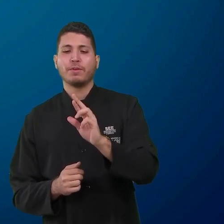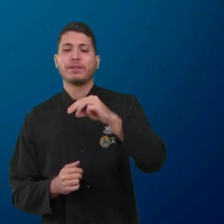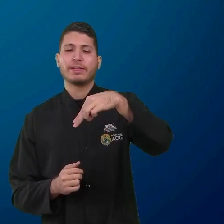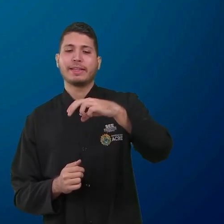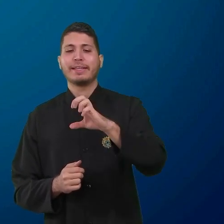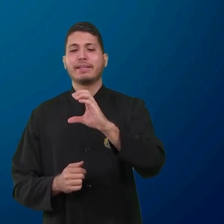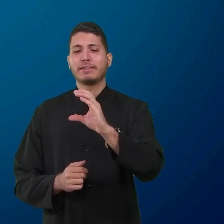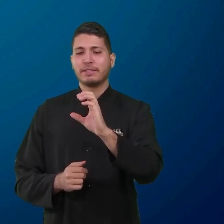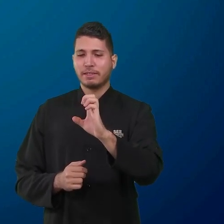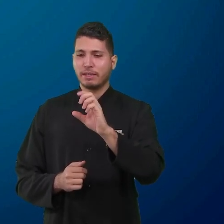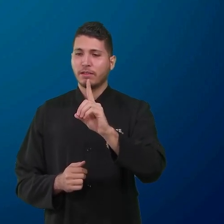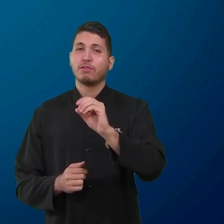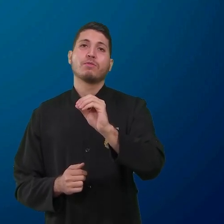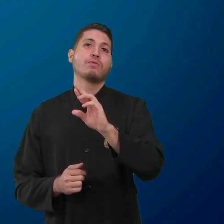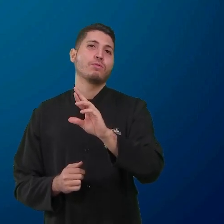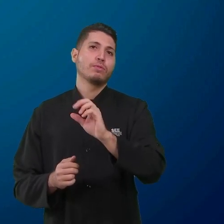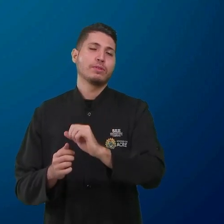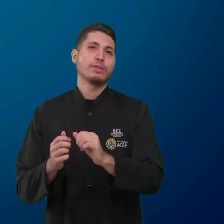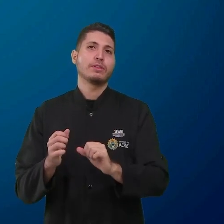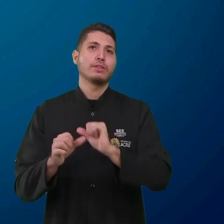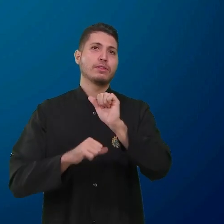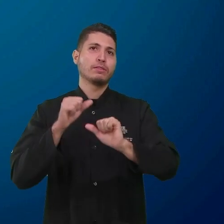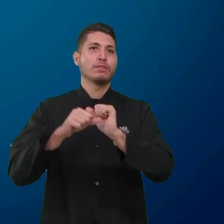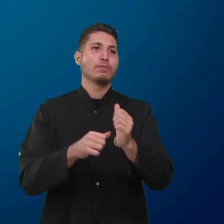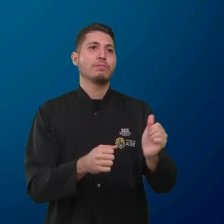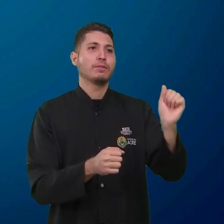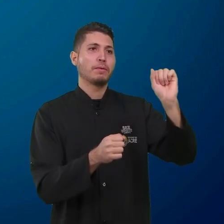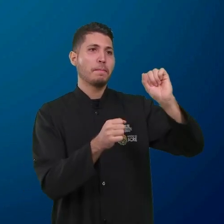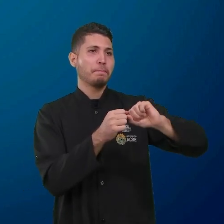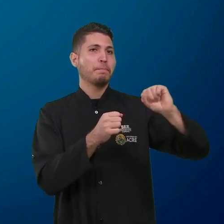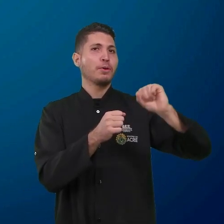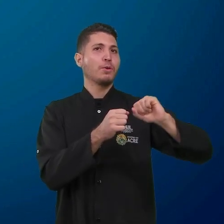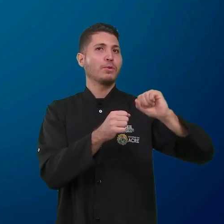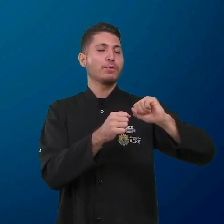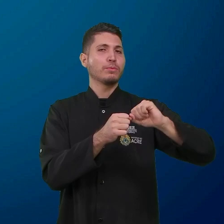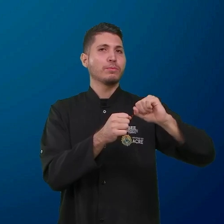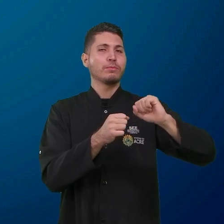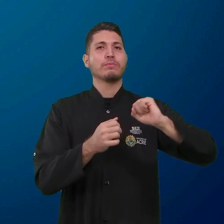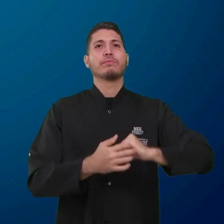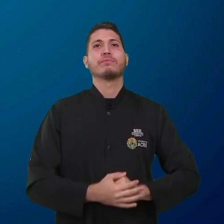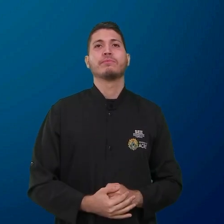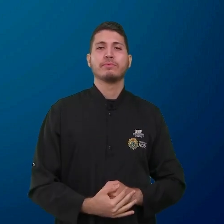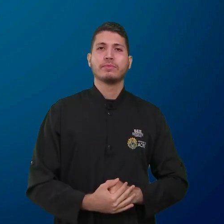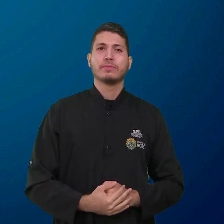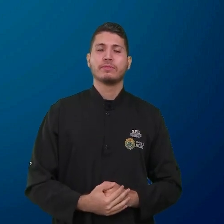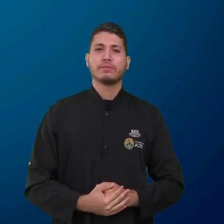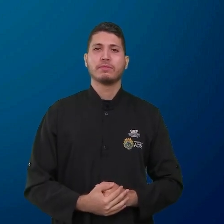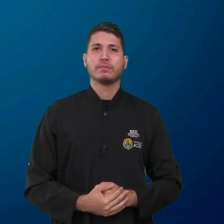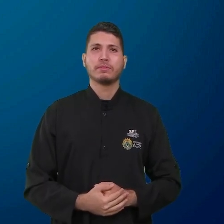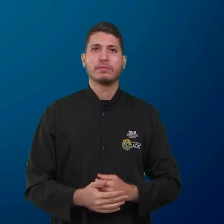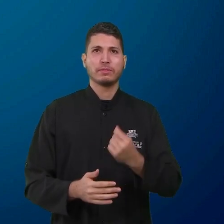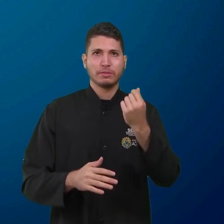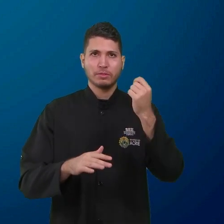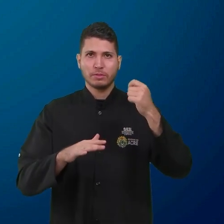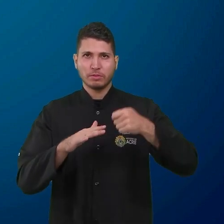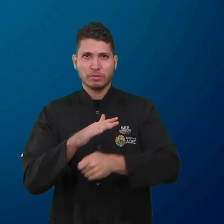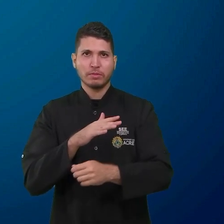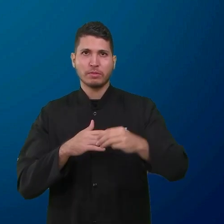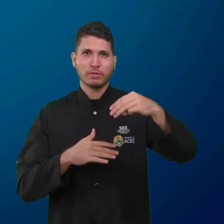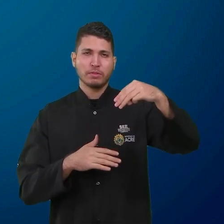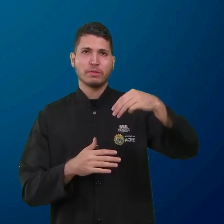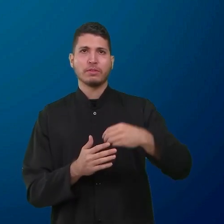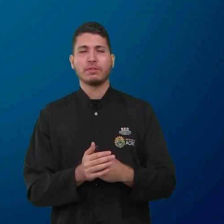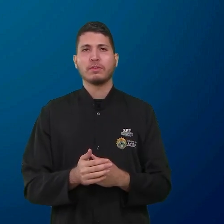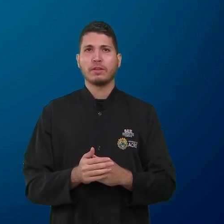produtor. Vamos lá, pessoal. Caminhos para a superação. Investimento massivo, principalmente em